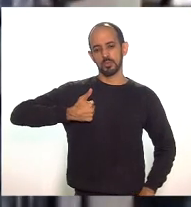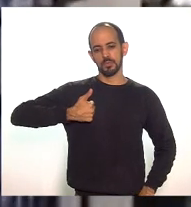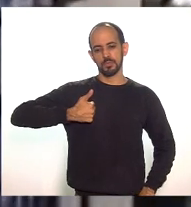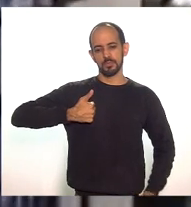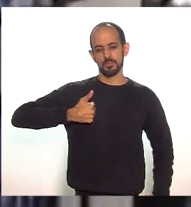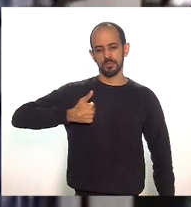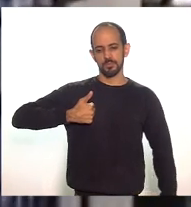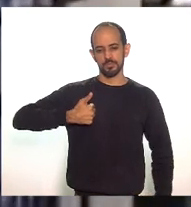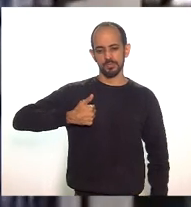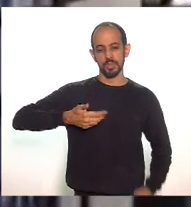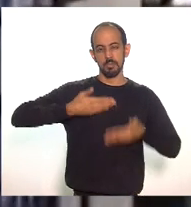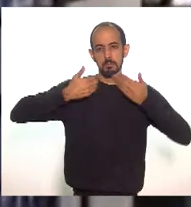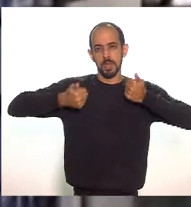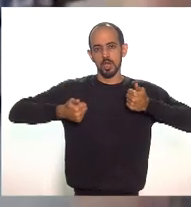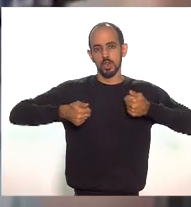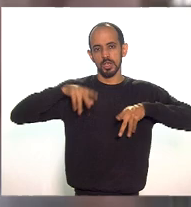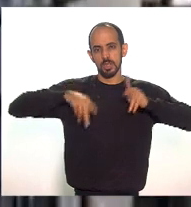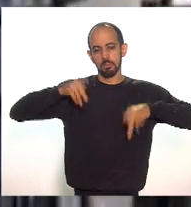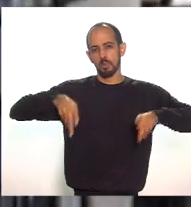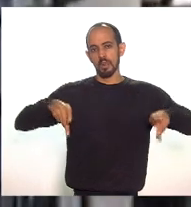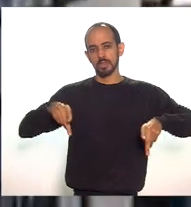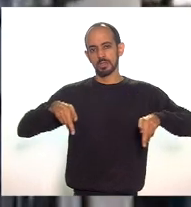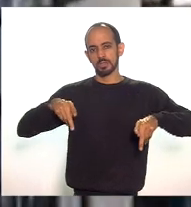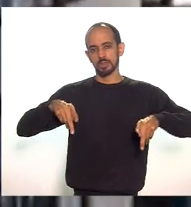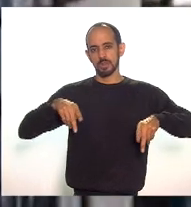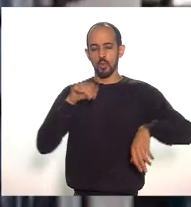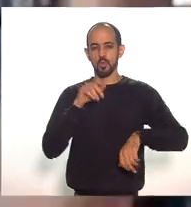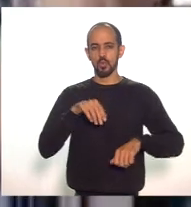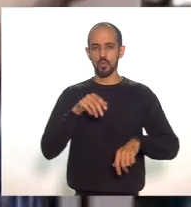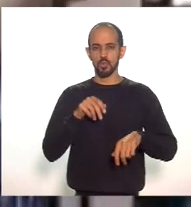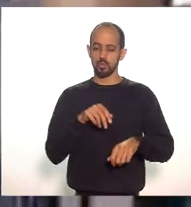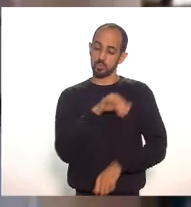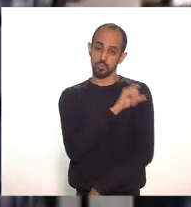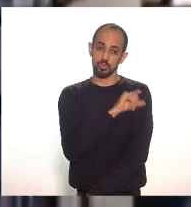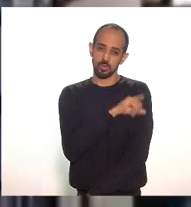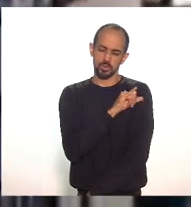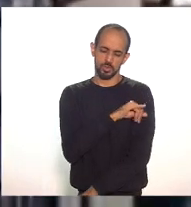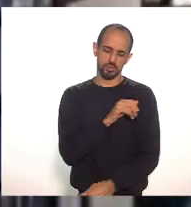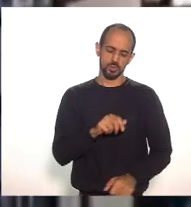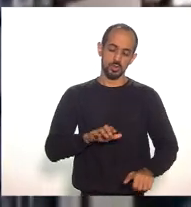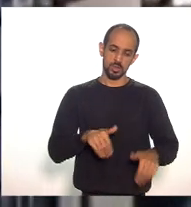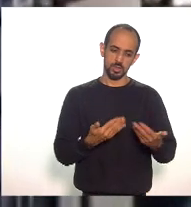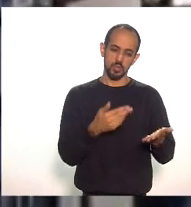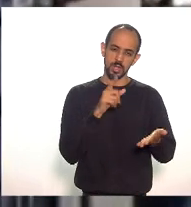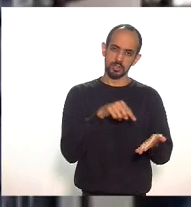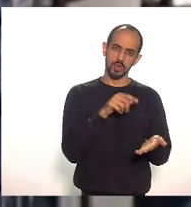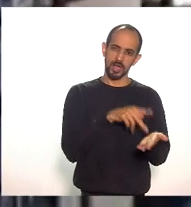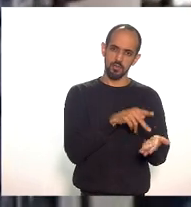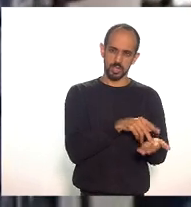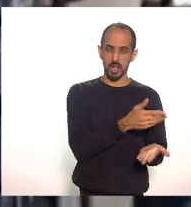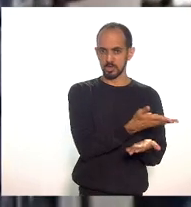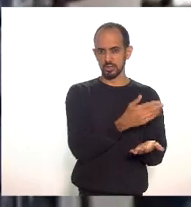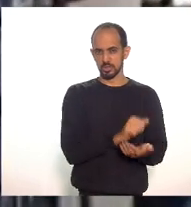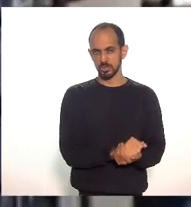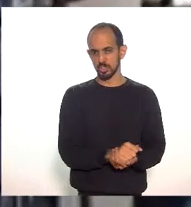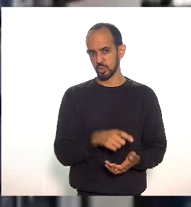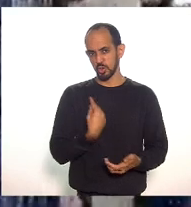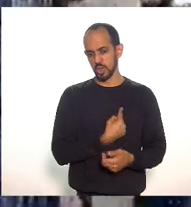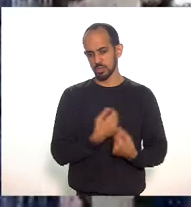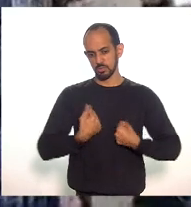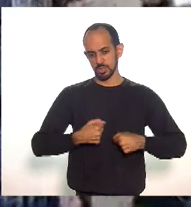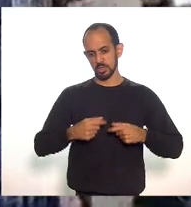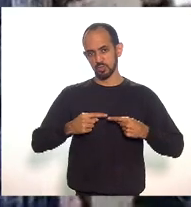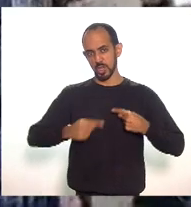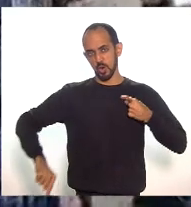a melhoria da condição do Povo Fluminense Esta é a verdade então nós temos que ser contra embora